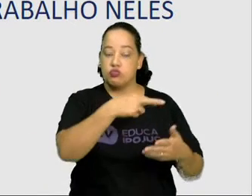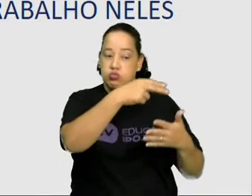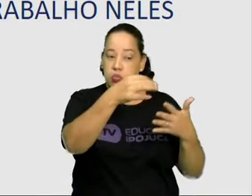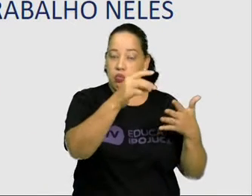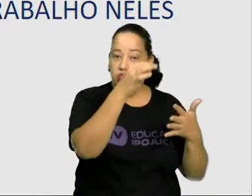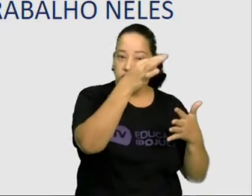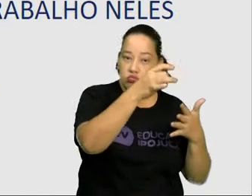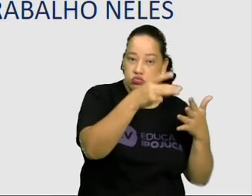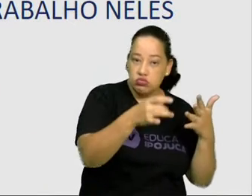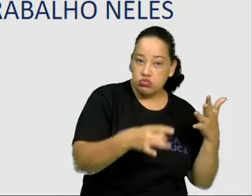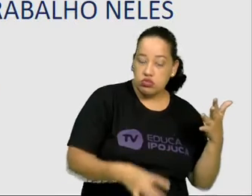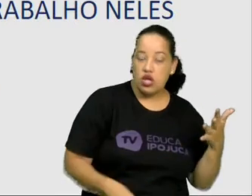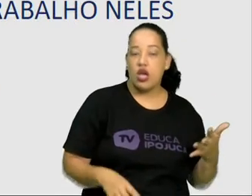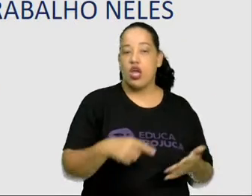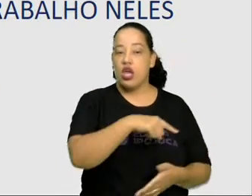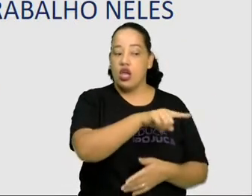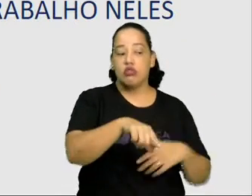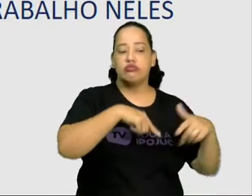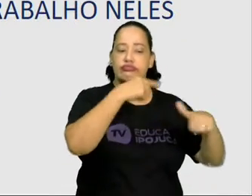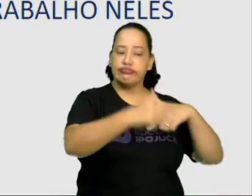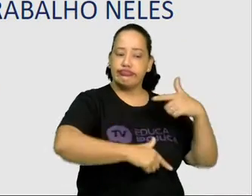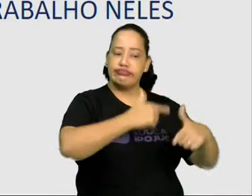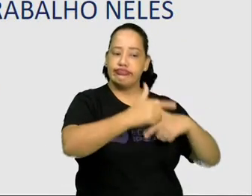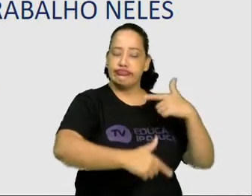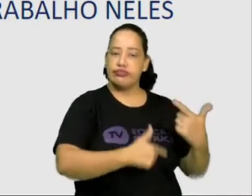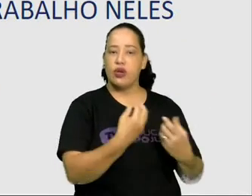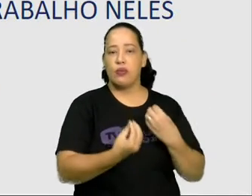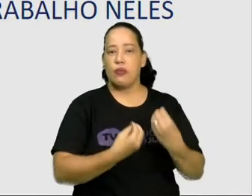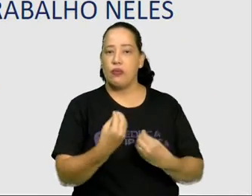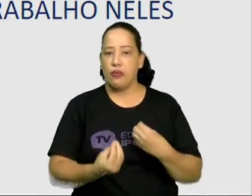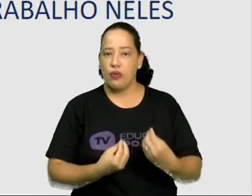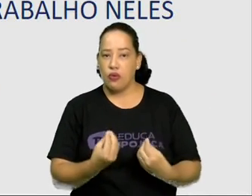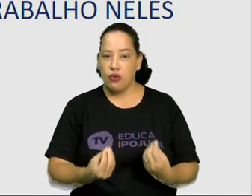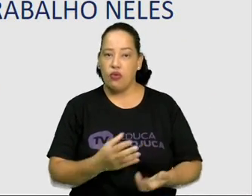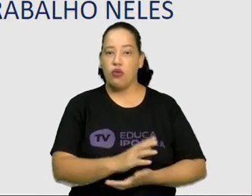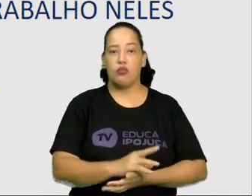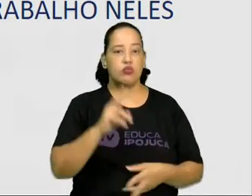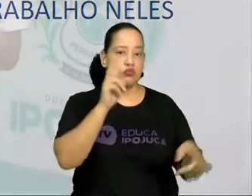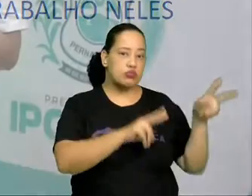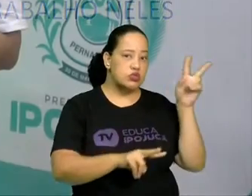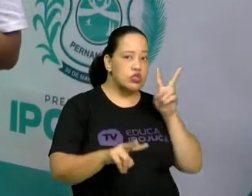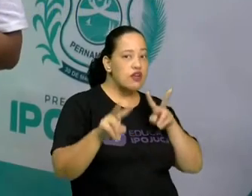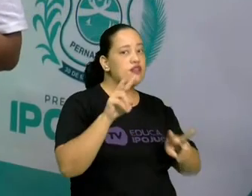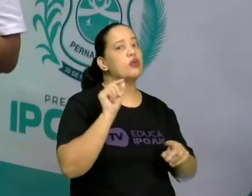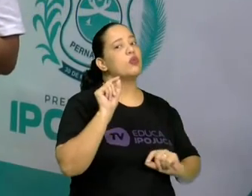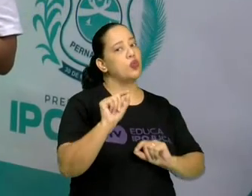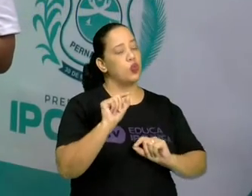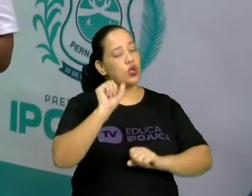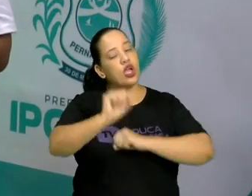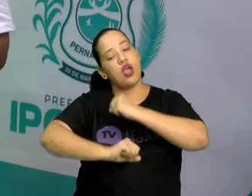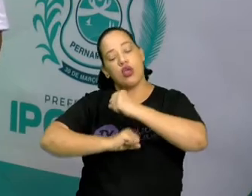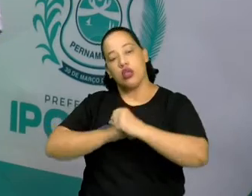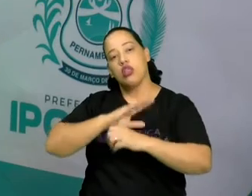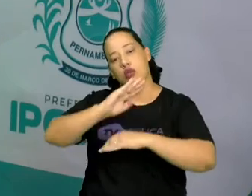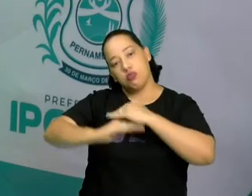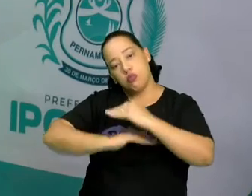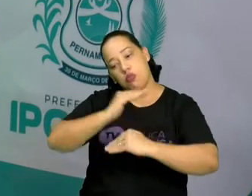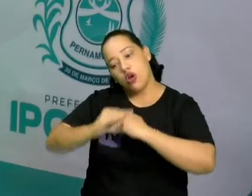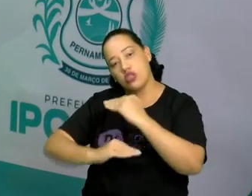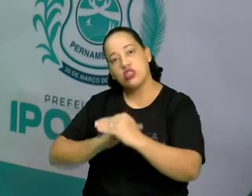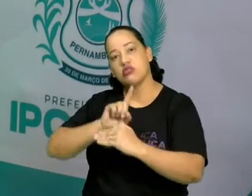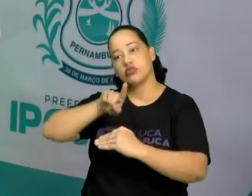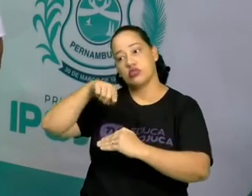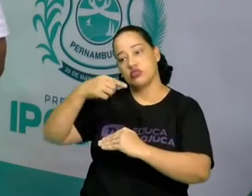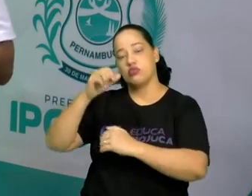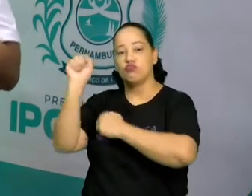de trabalho neles envolvidas, considerando o processo da industrialização. E aí eu